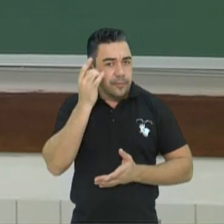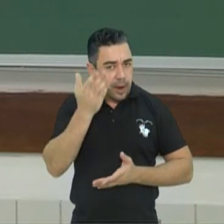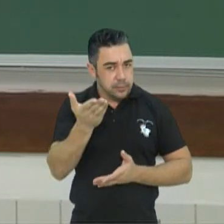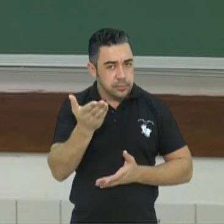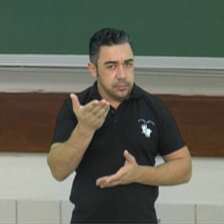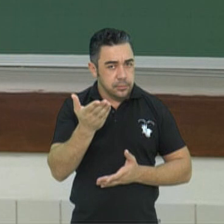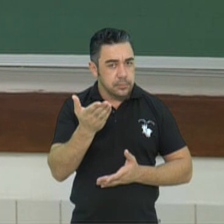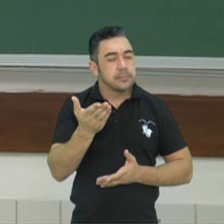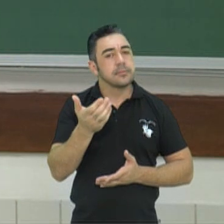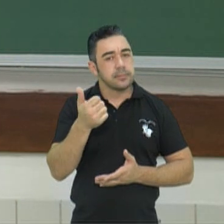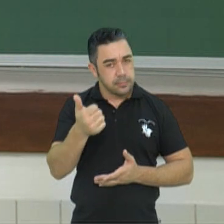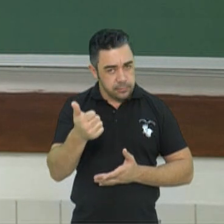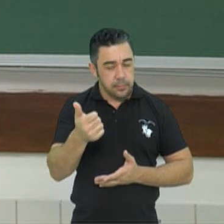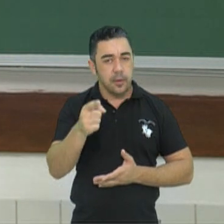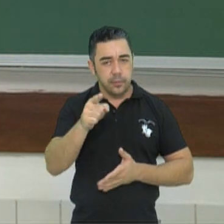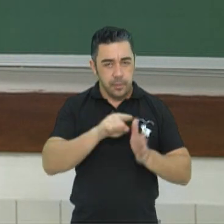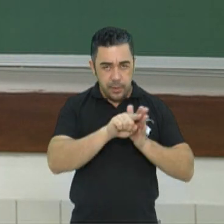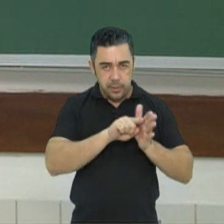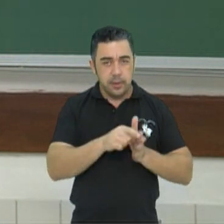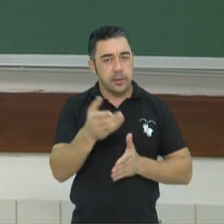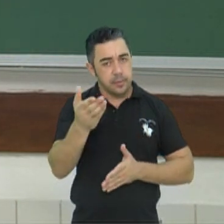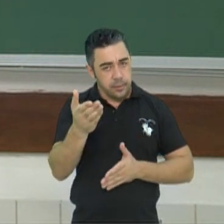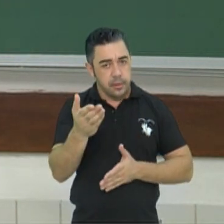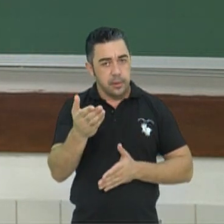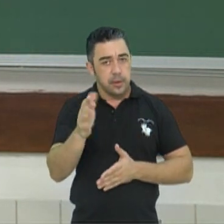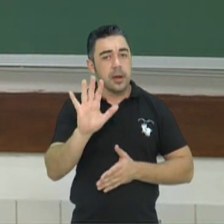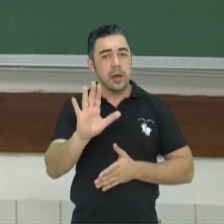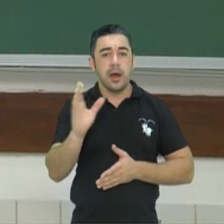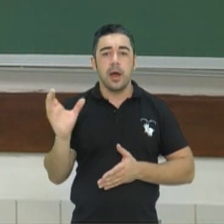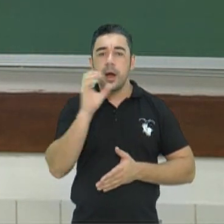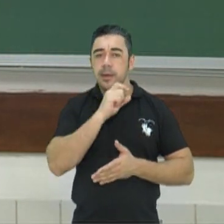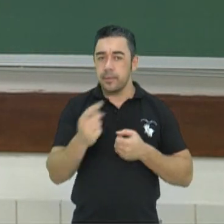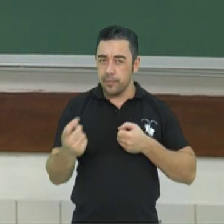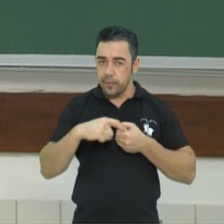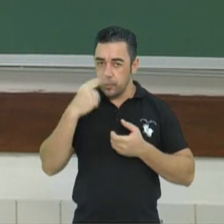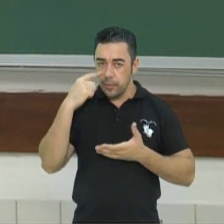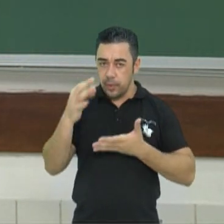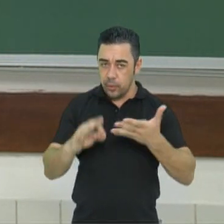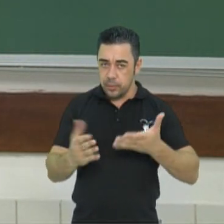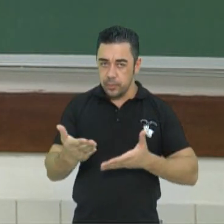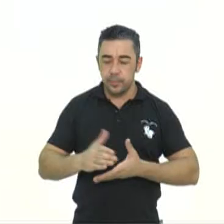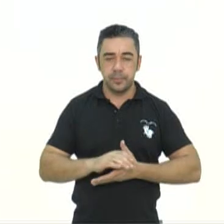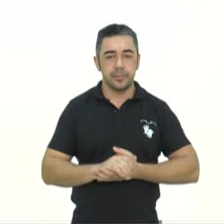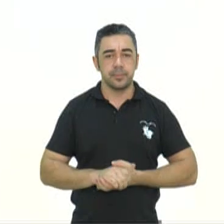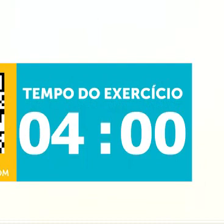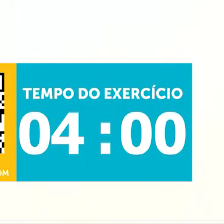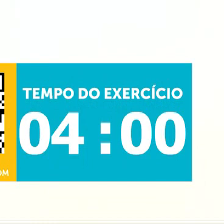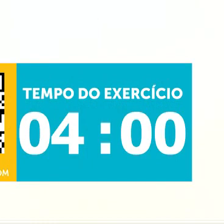fácil? Tá, né? Então pesquisa lá, que luego volvemos com a resposta correta.